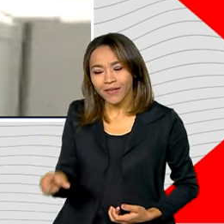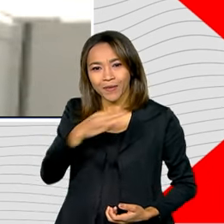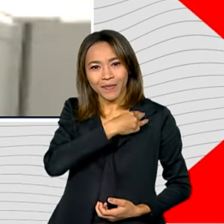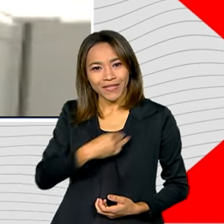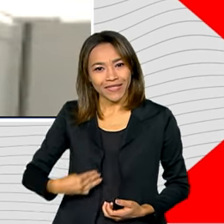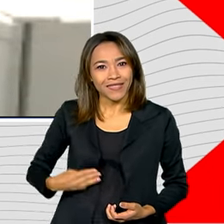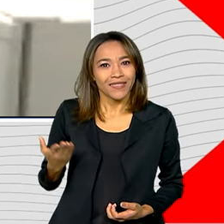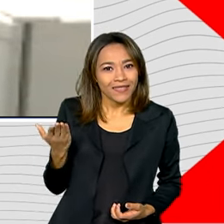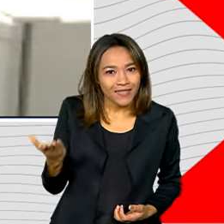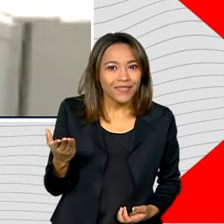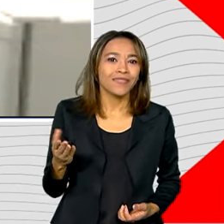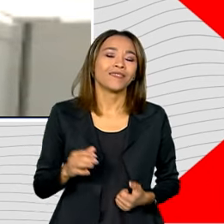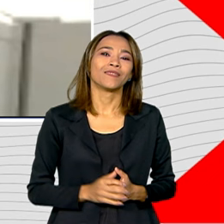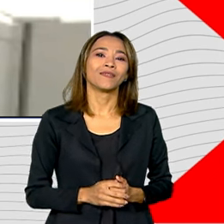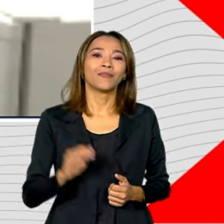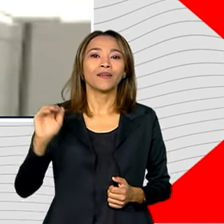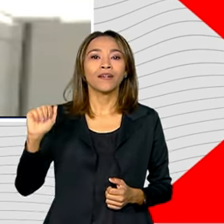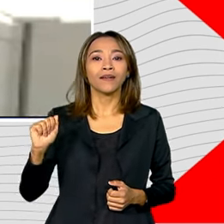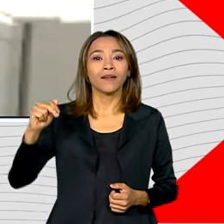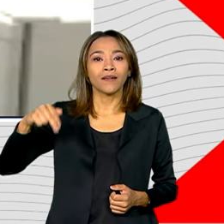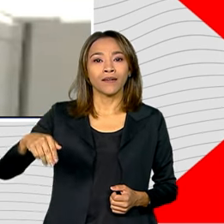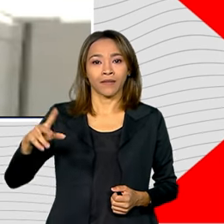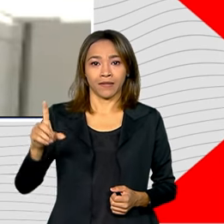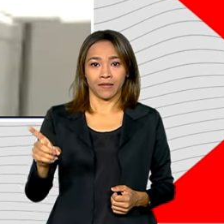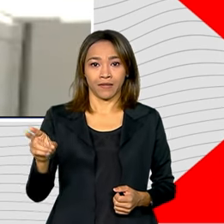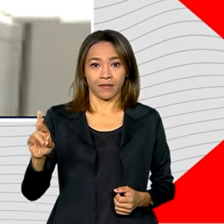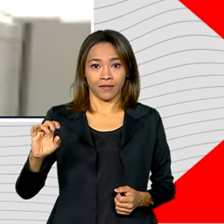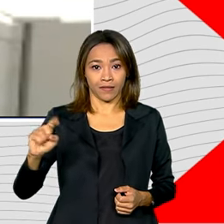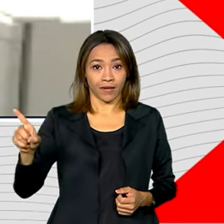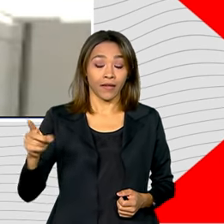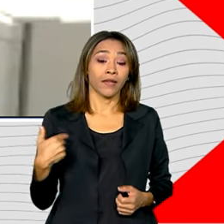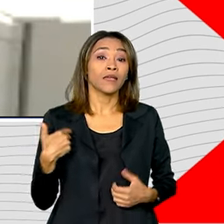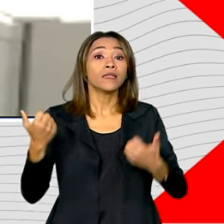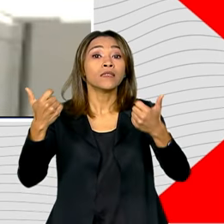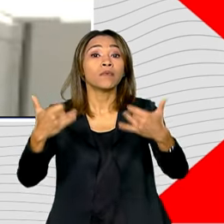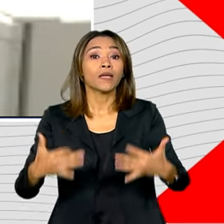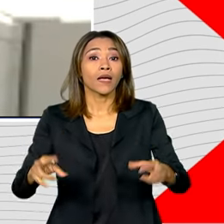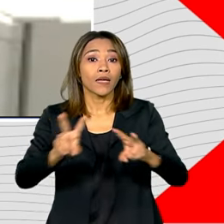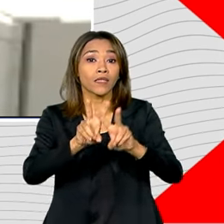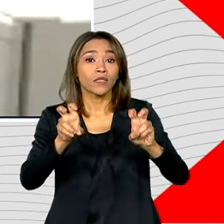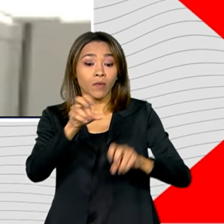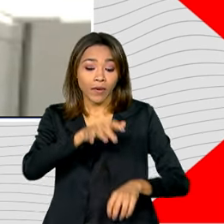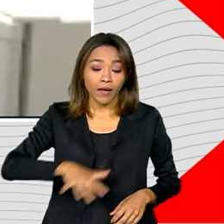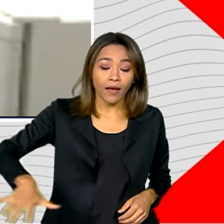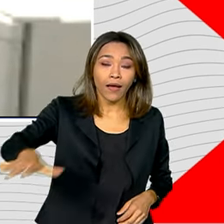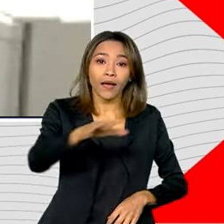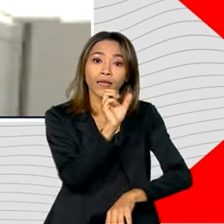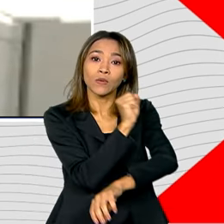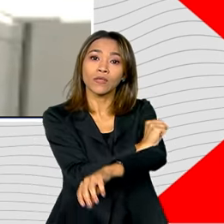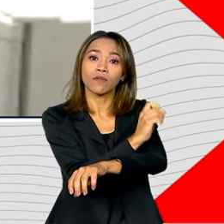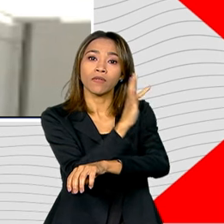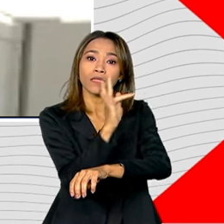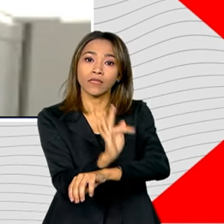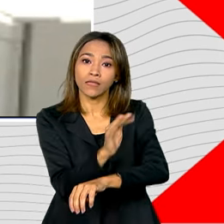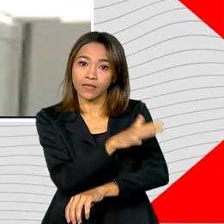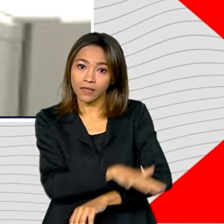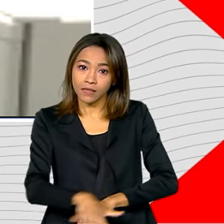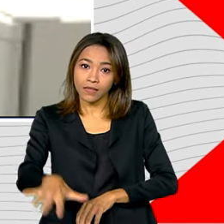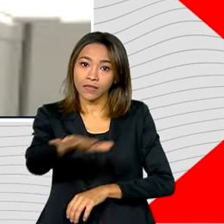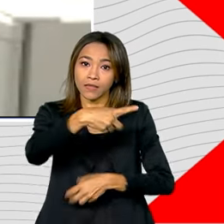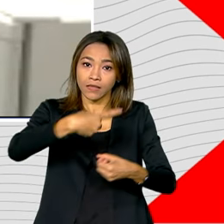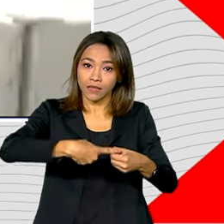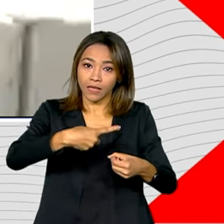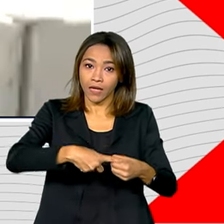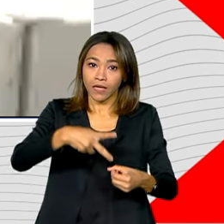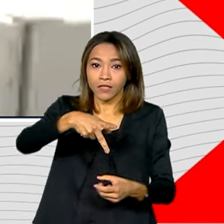e trazer aqui um questionamento relativo, né, à região do Vale do São Francisco. A gente está em Petrolina aqui, certo?